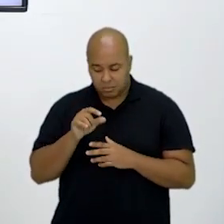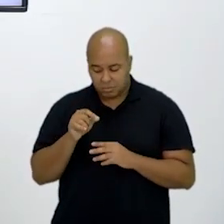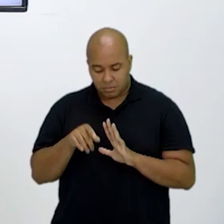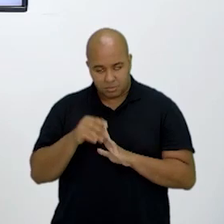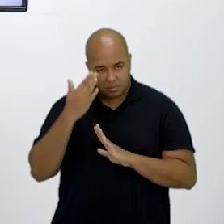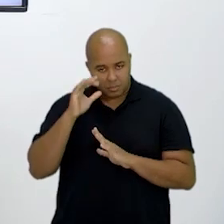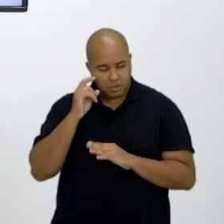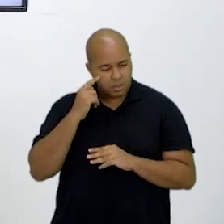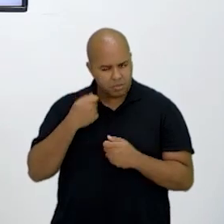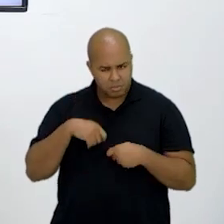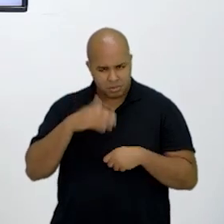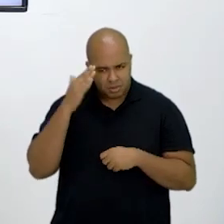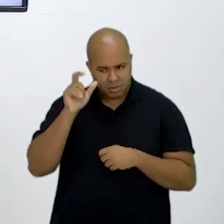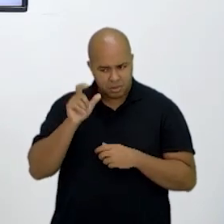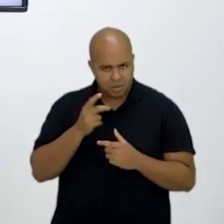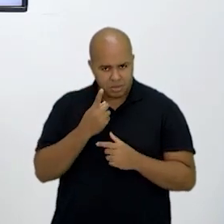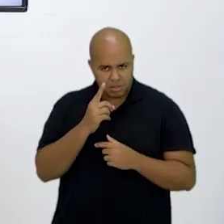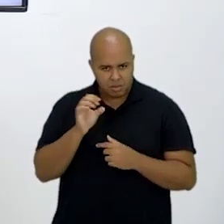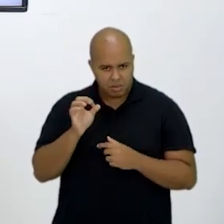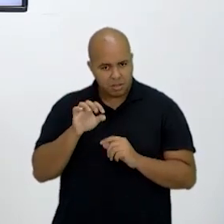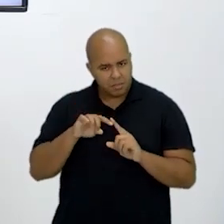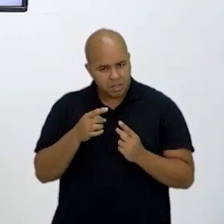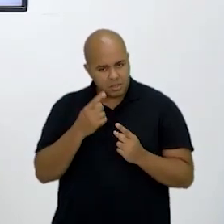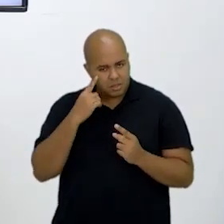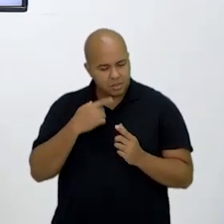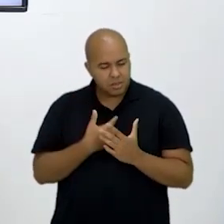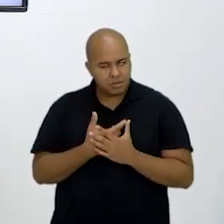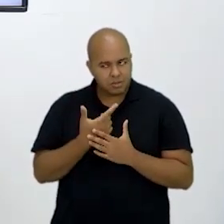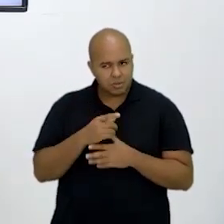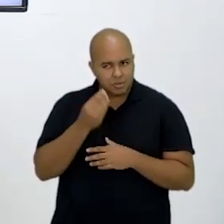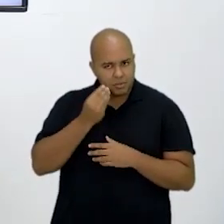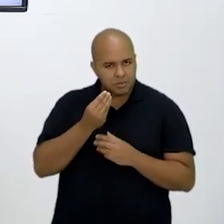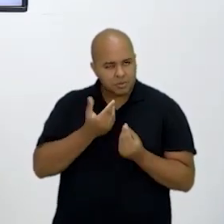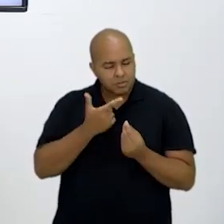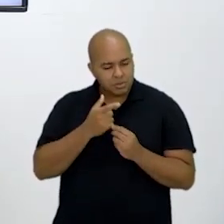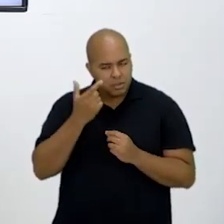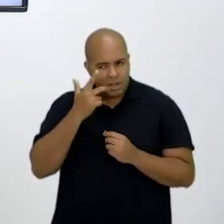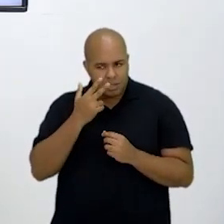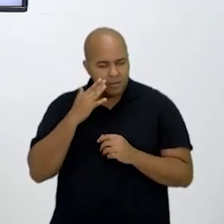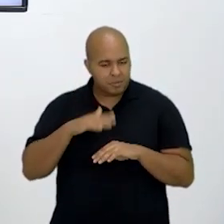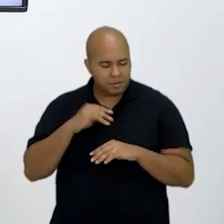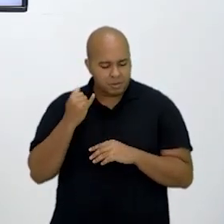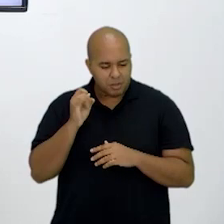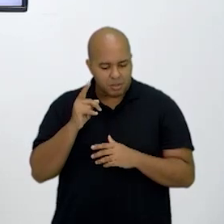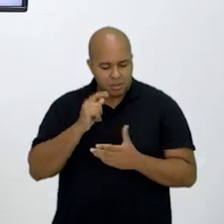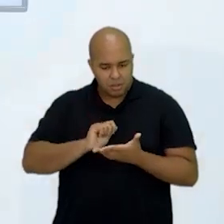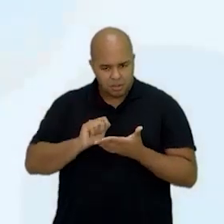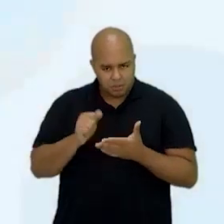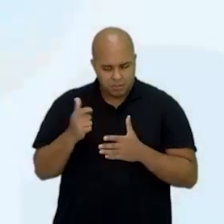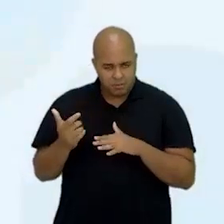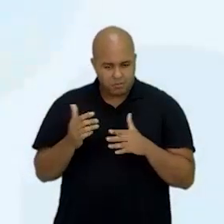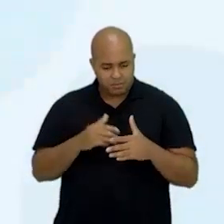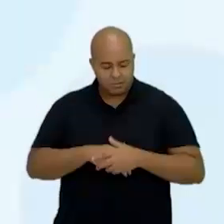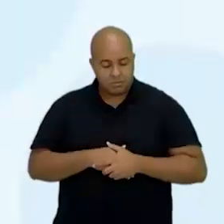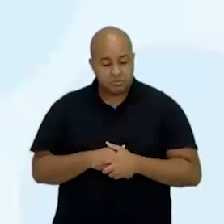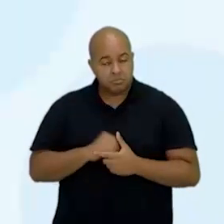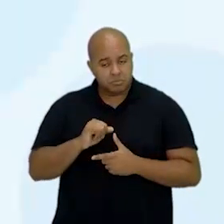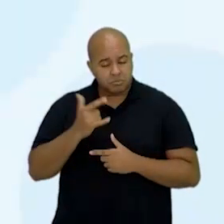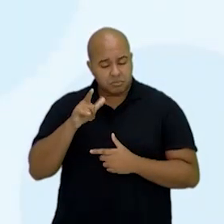você entende não precisa entender 100%, mas toma a nota daquelas coisas que você acha mais importante vamos lá